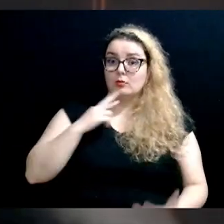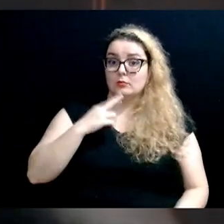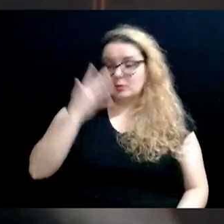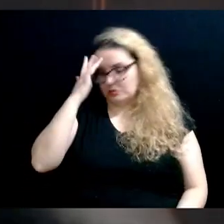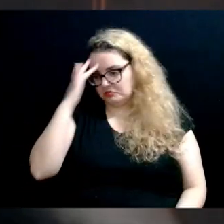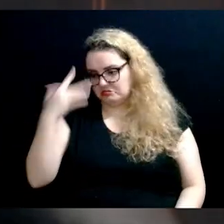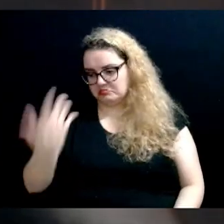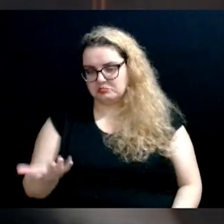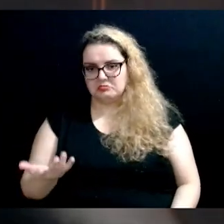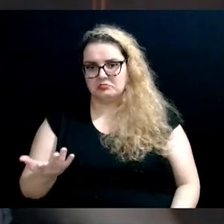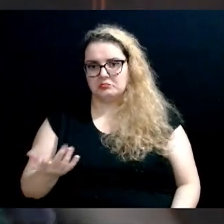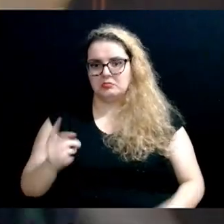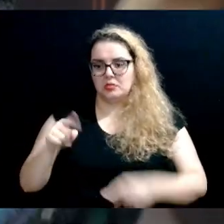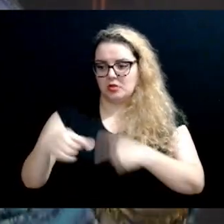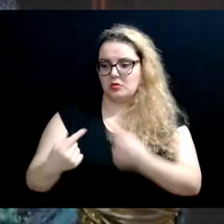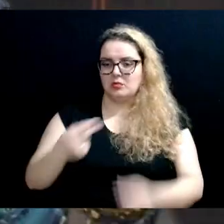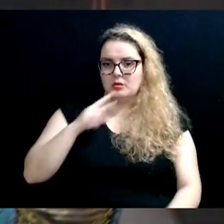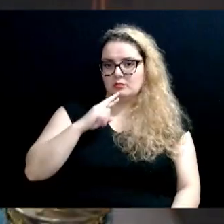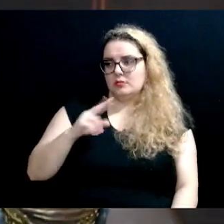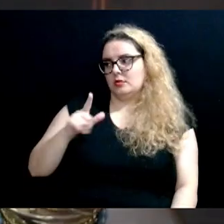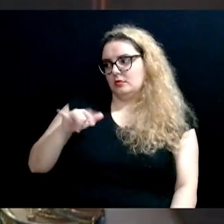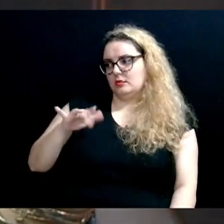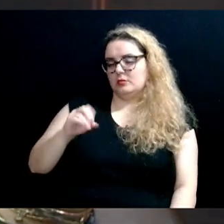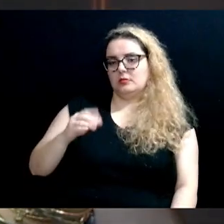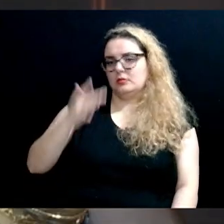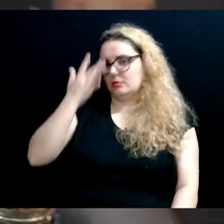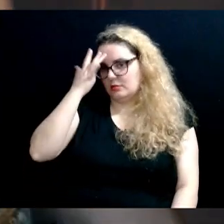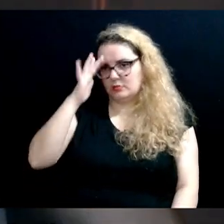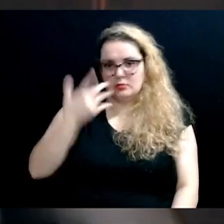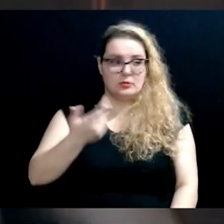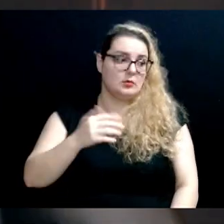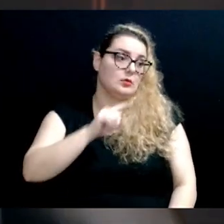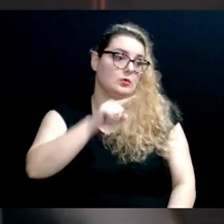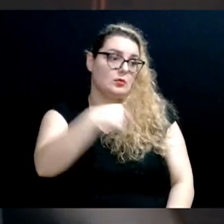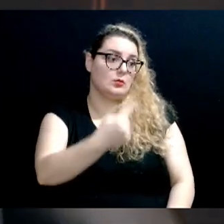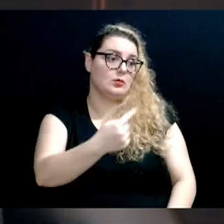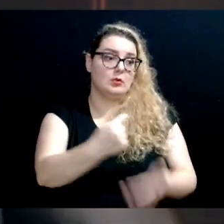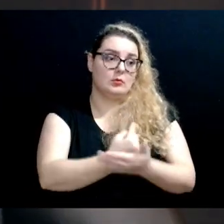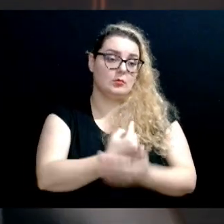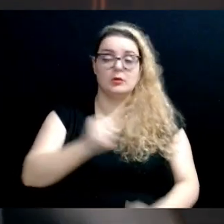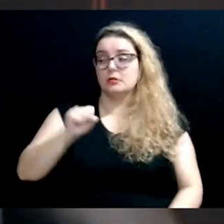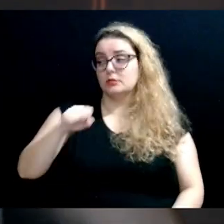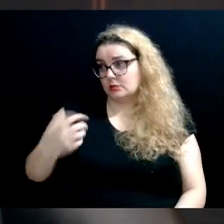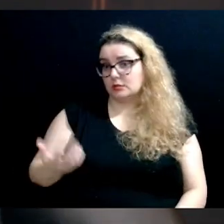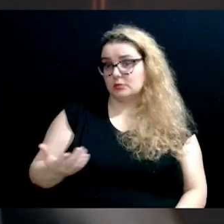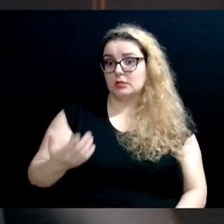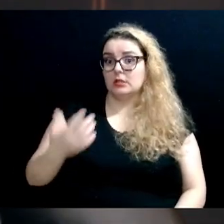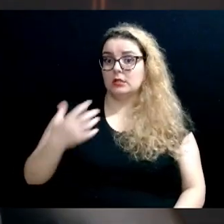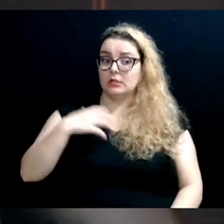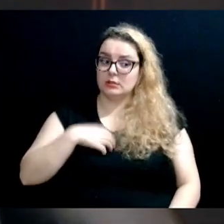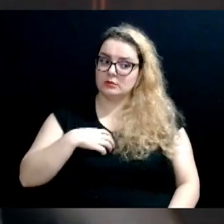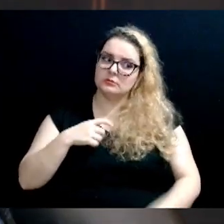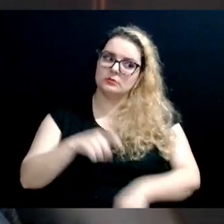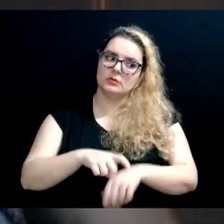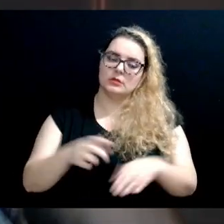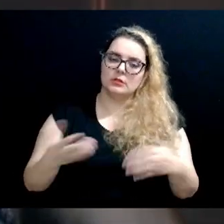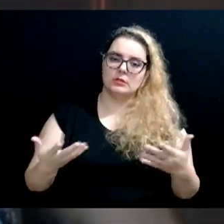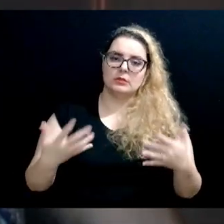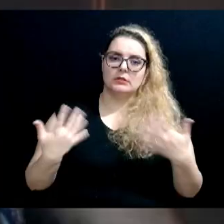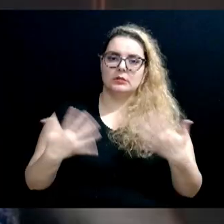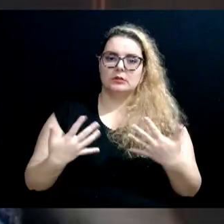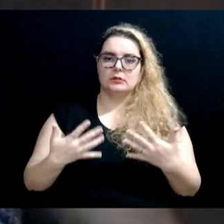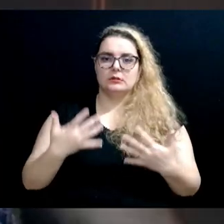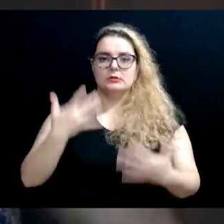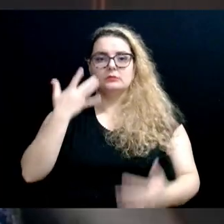próxima resposta do Léo. Sim. Eu não sei qual vai ser a sua próxima pergunta. Isso me coloca numa situação de incerteza e